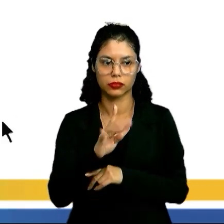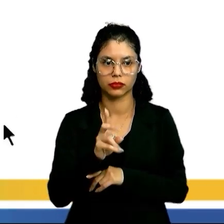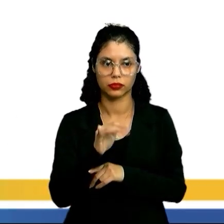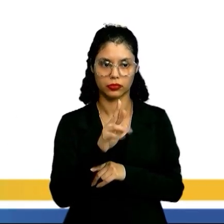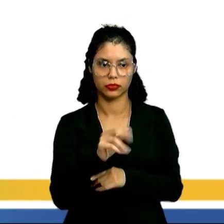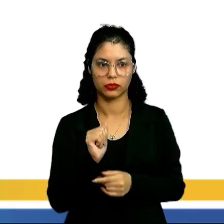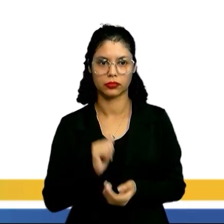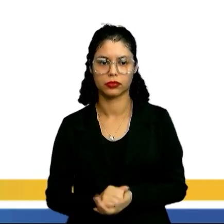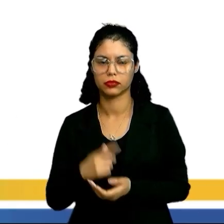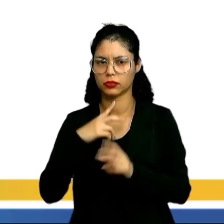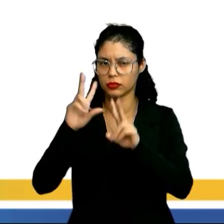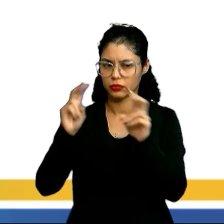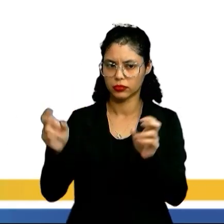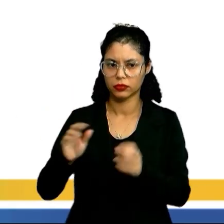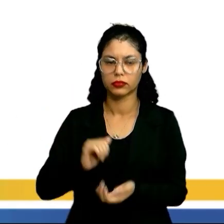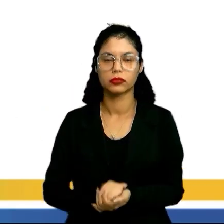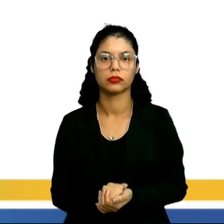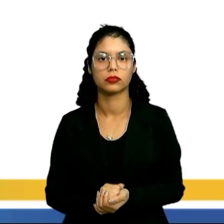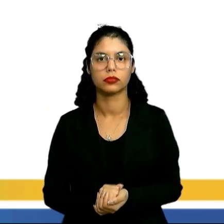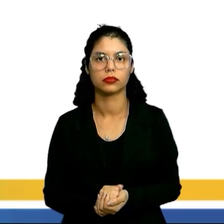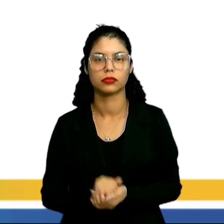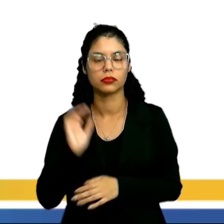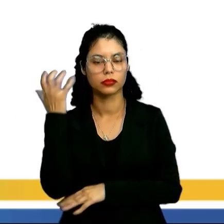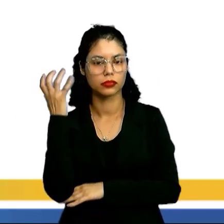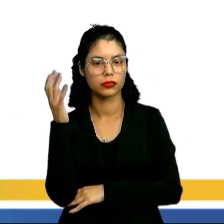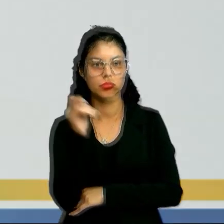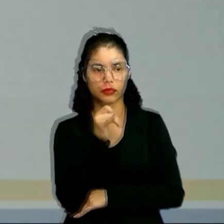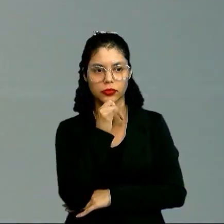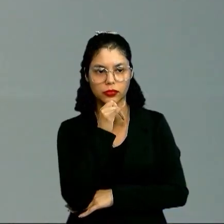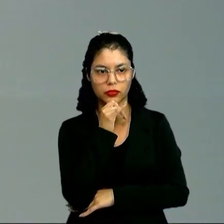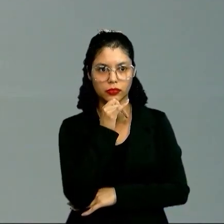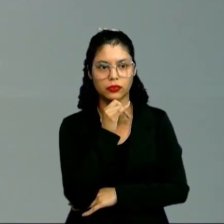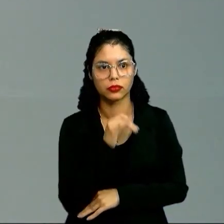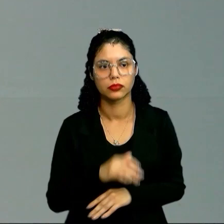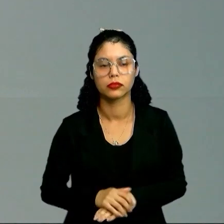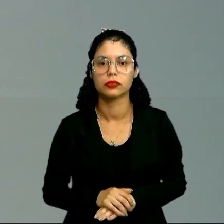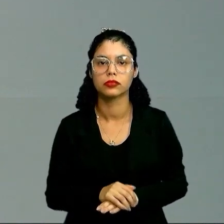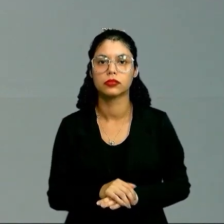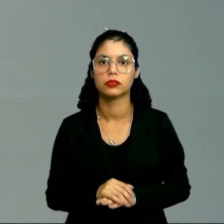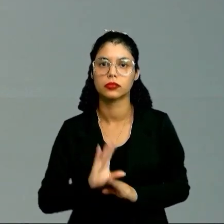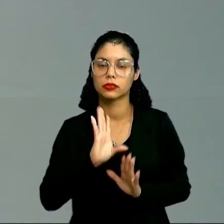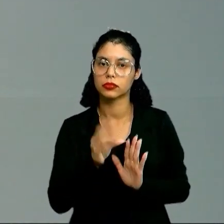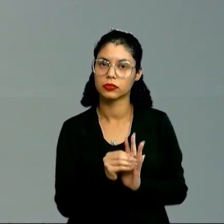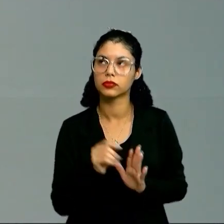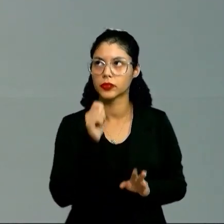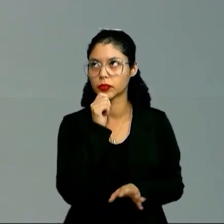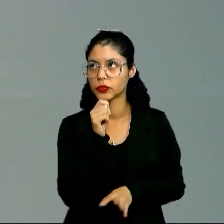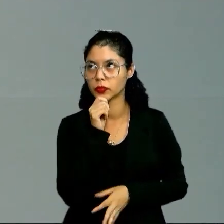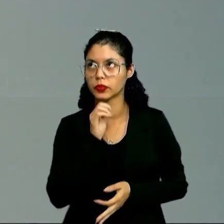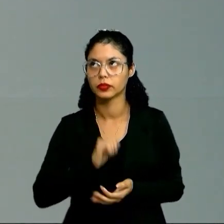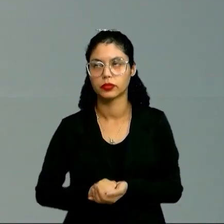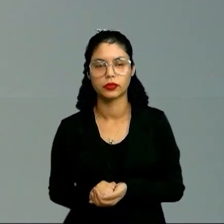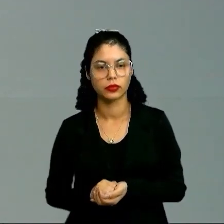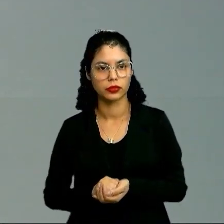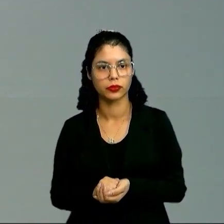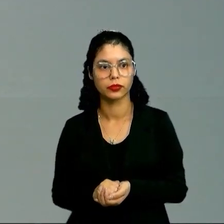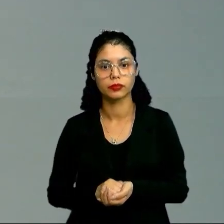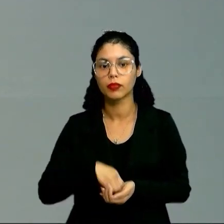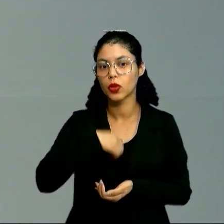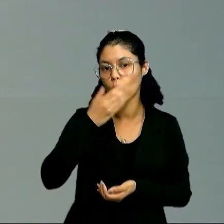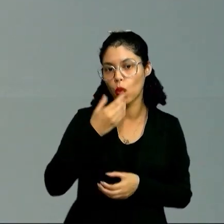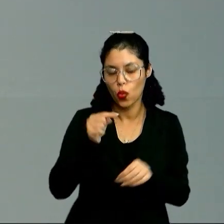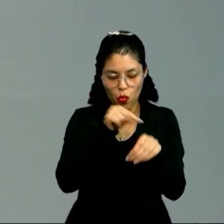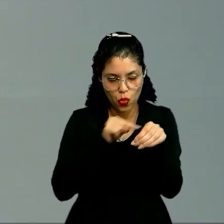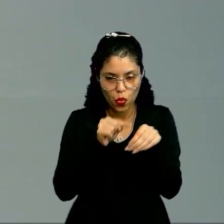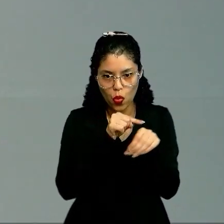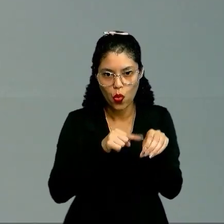Tigmotropismo, pessoal, ele tem relação ao toque da planta. Tem um exemplo aqui bem tranquilo de colocar nessa situação, é a planta do maracujá.